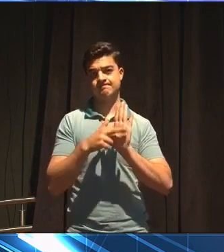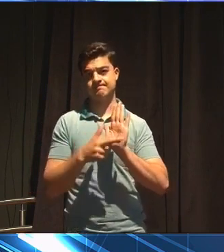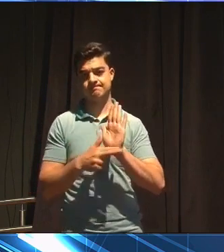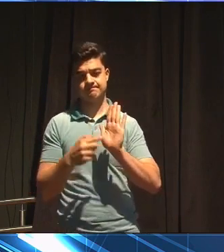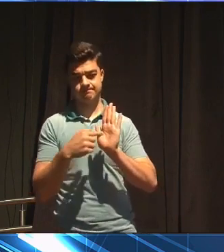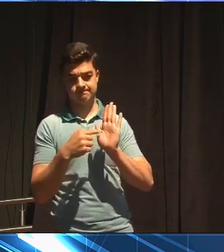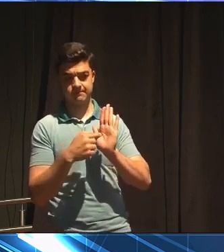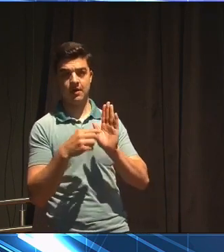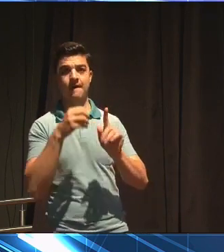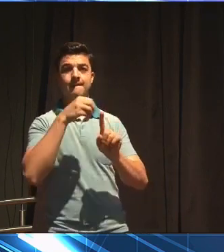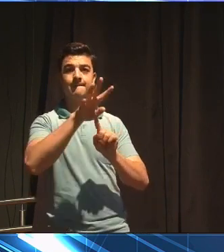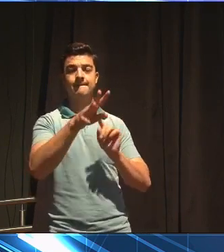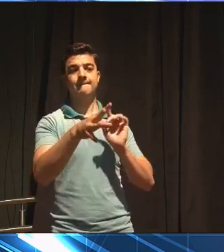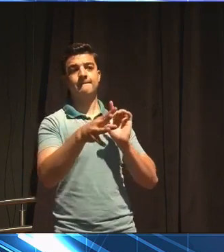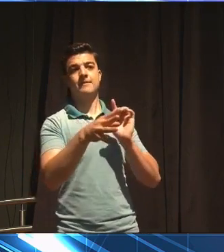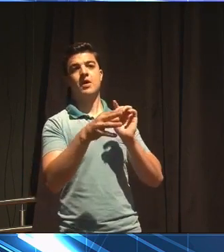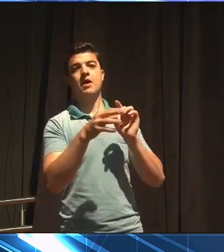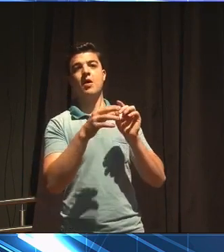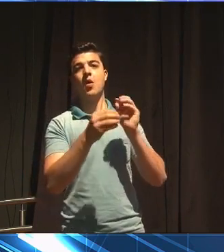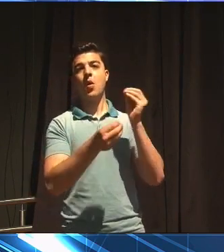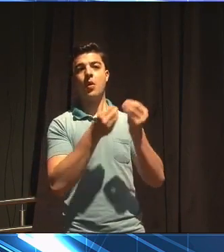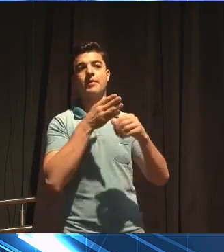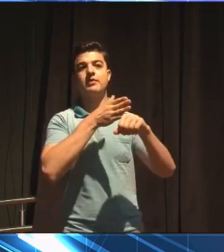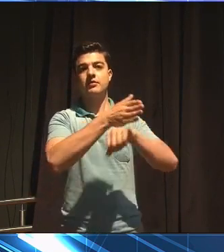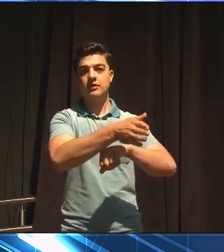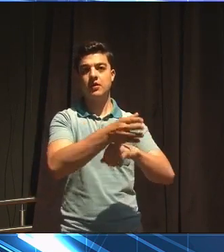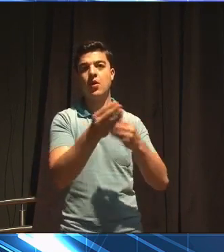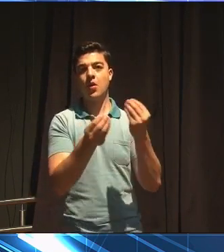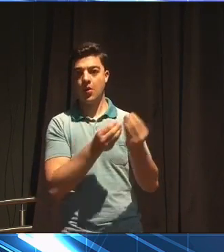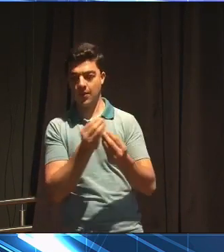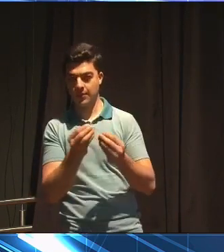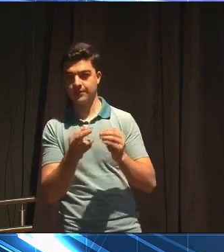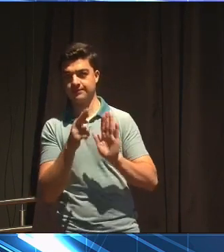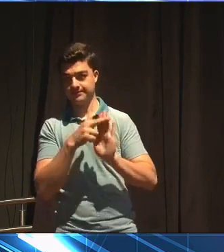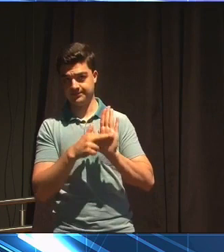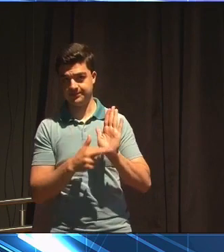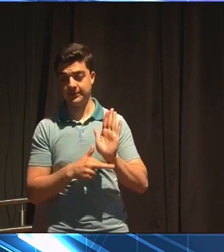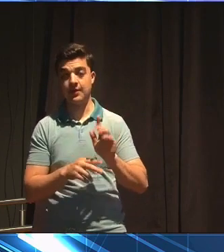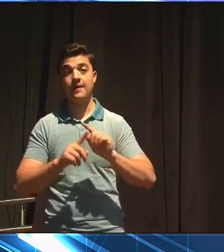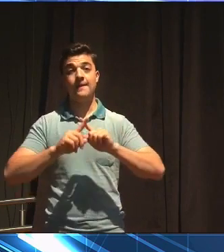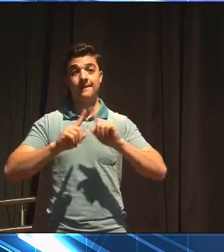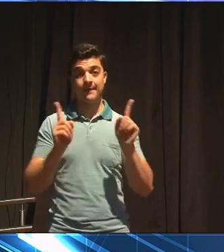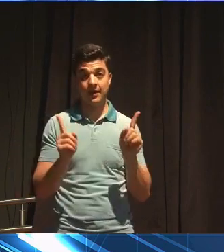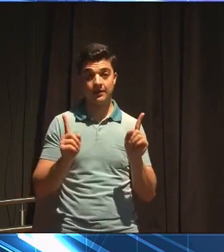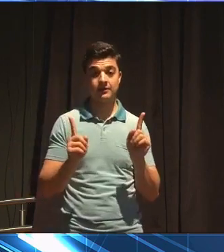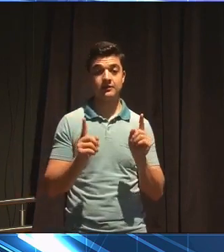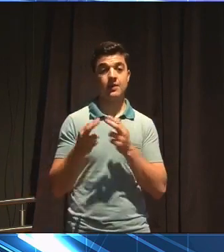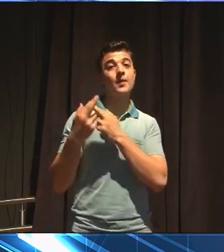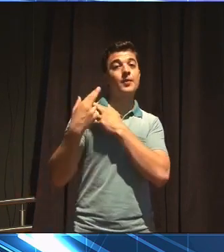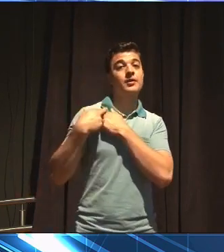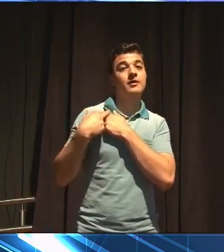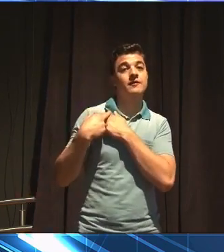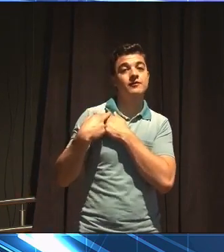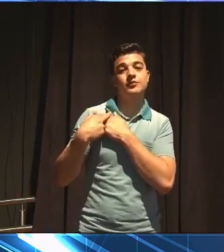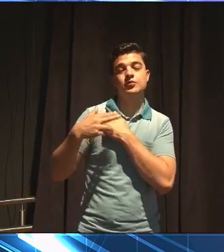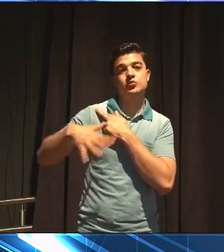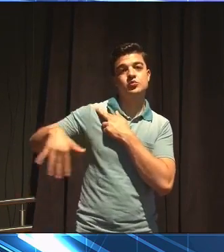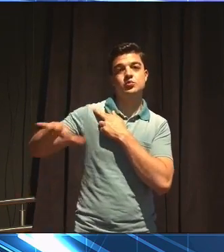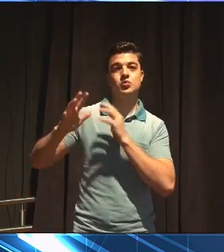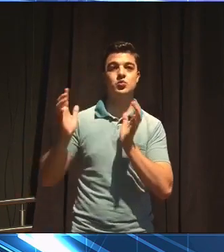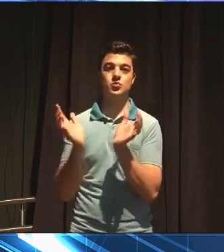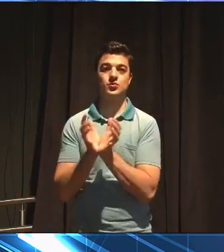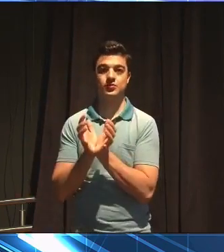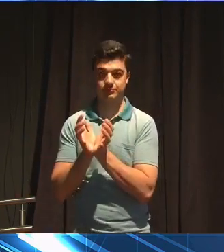àquela API ou àquele endpoint. Só que aí você está compartilhando a responsabilidade com o seu time. Por outro lado,